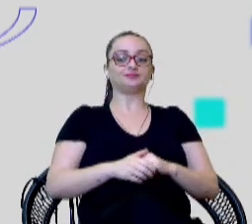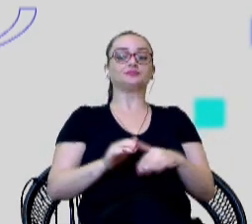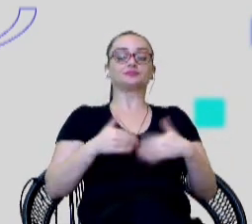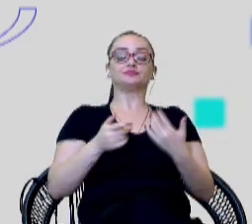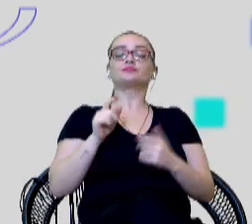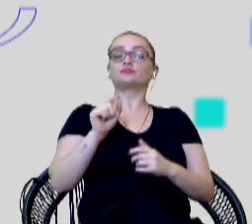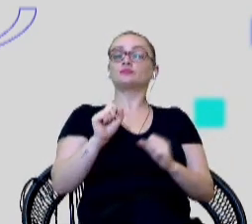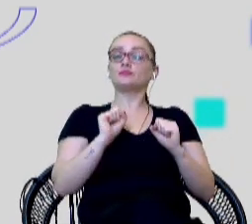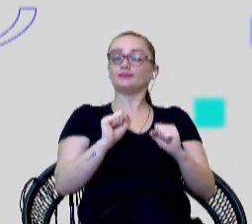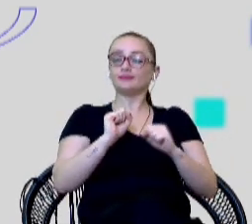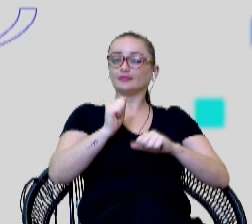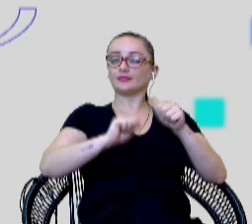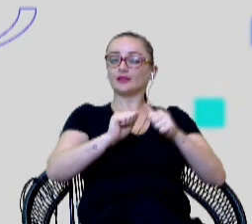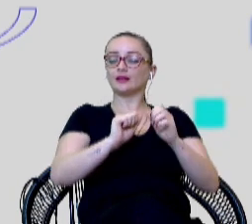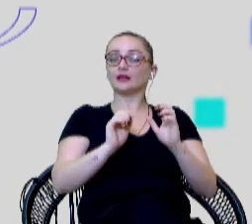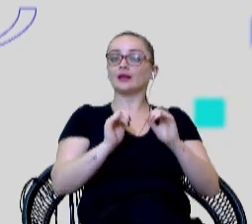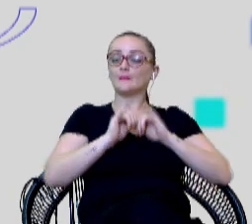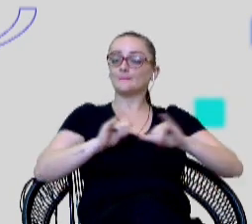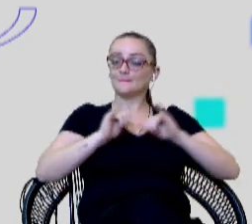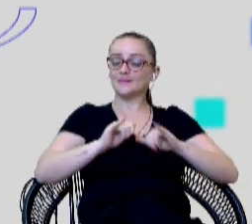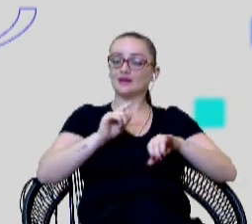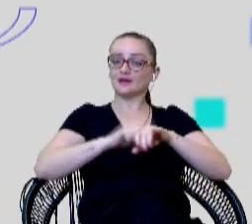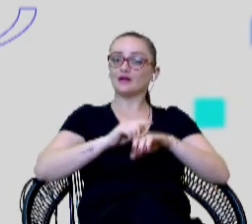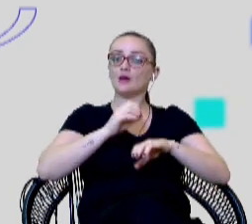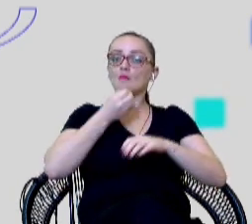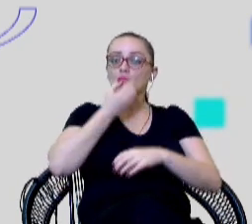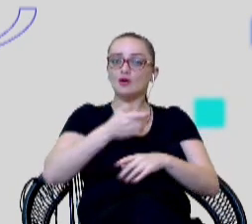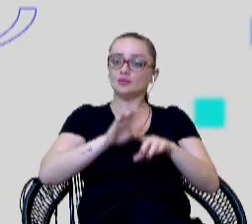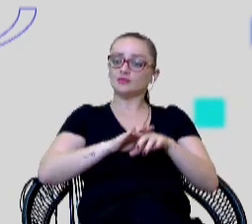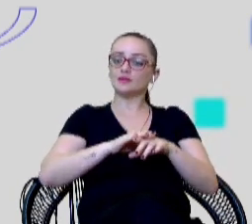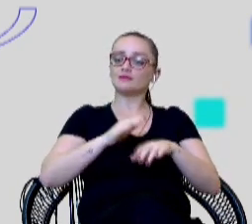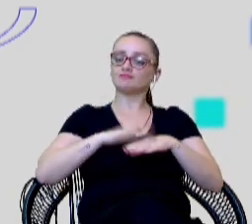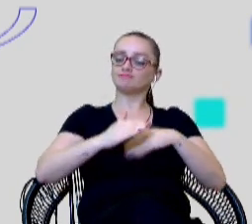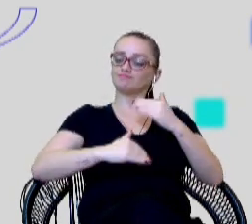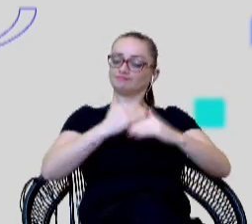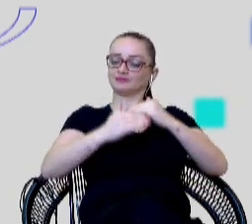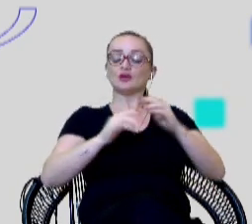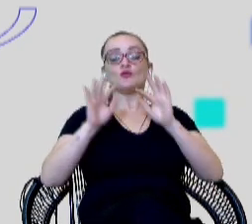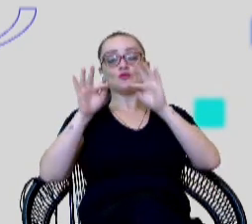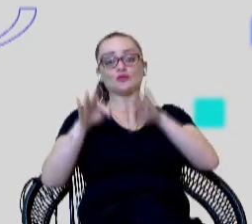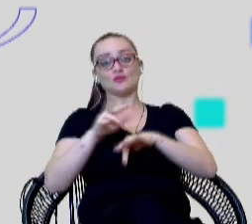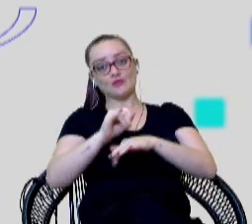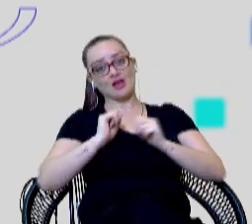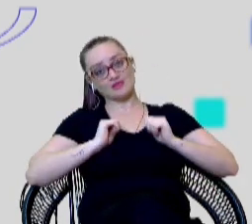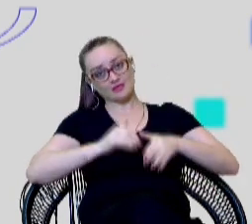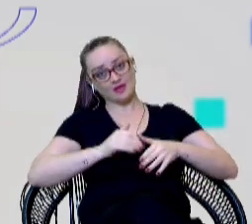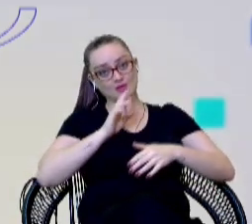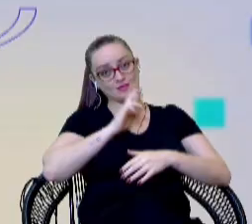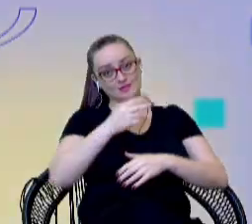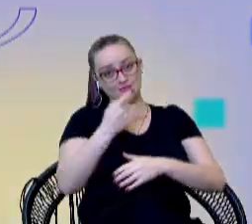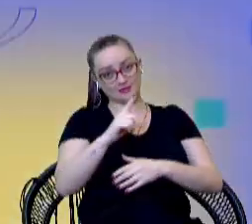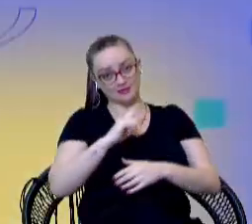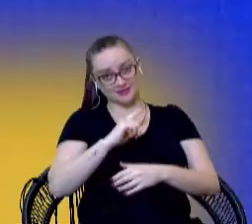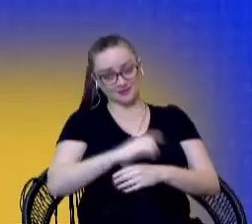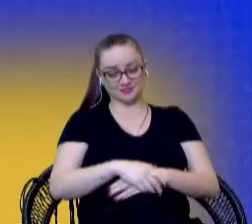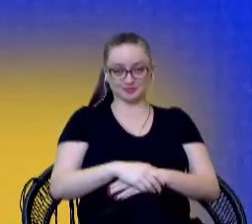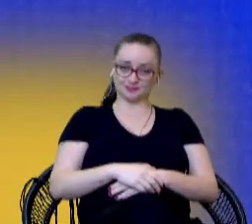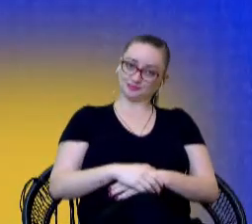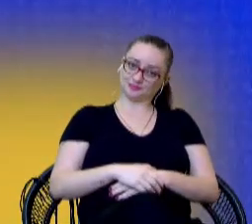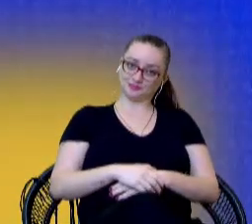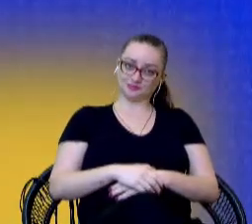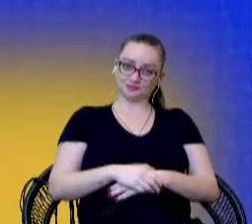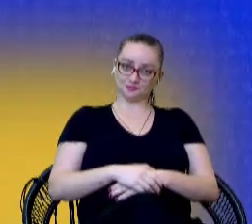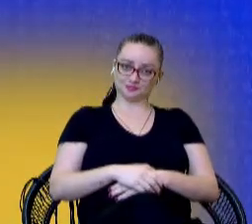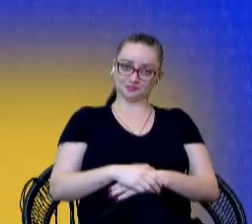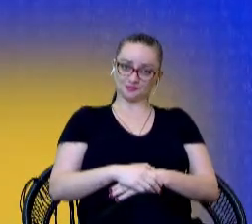podem analisar a campanha não só quando ela acabou, mas quando ela está performando. E no final vocês vão atuar sobre o resultado que vocês tiveram.